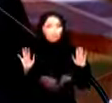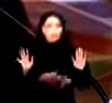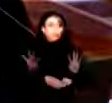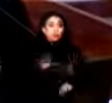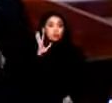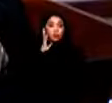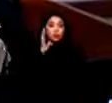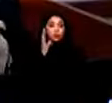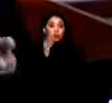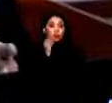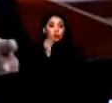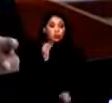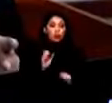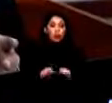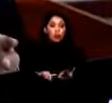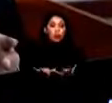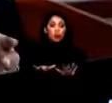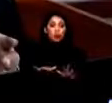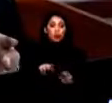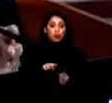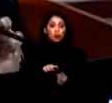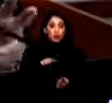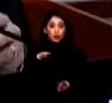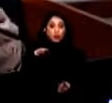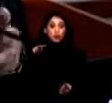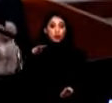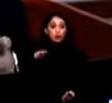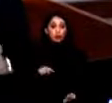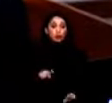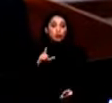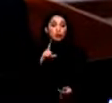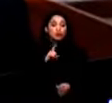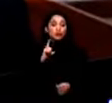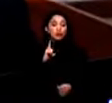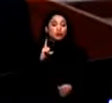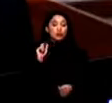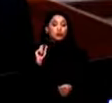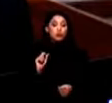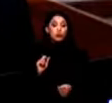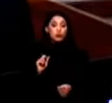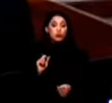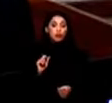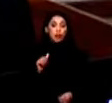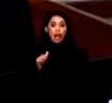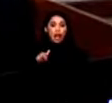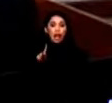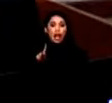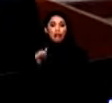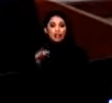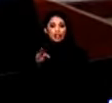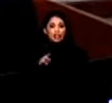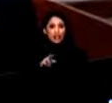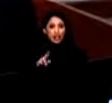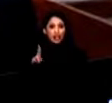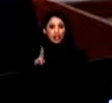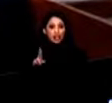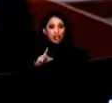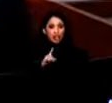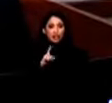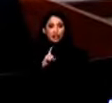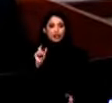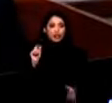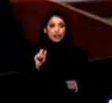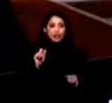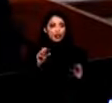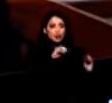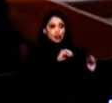todos. O plenário virtual... É o avatar, né, para usar um termo moderno aqui, o avatar do plenário físico.